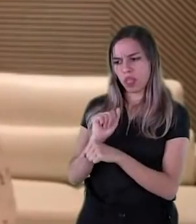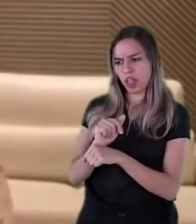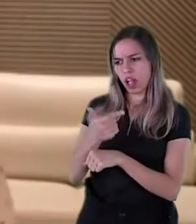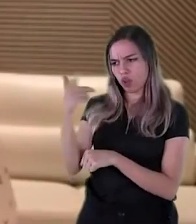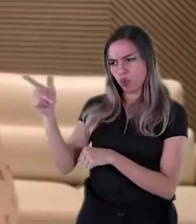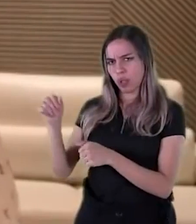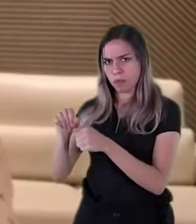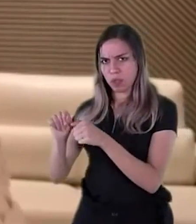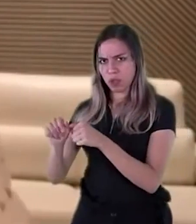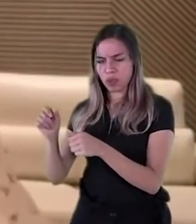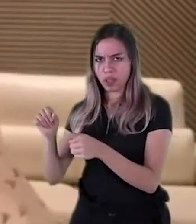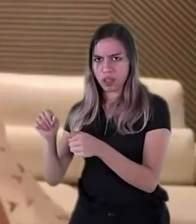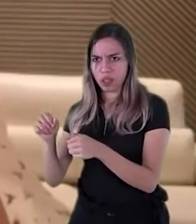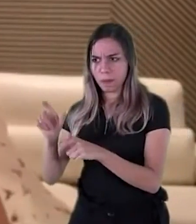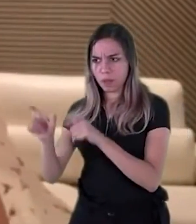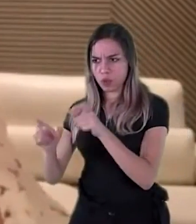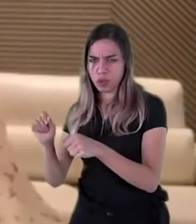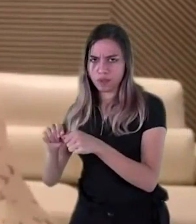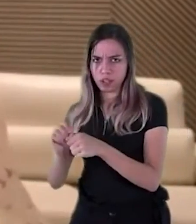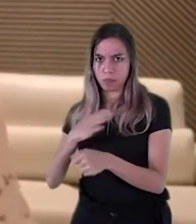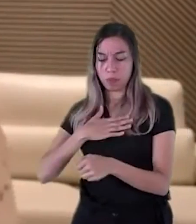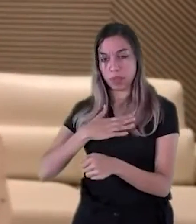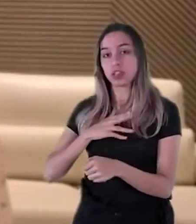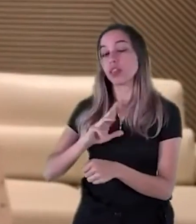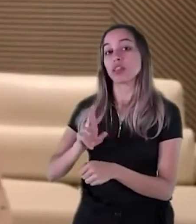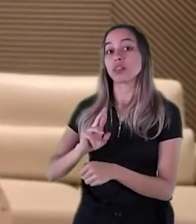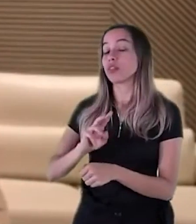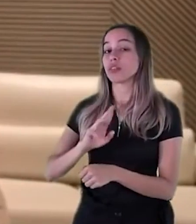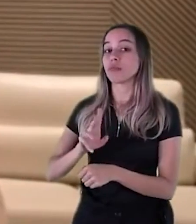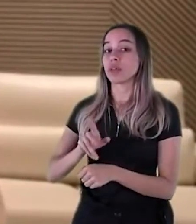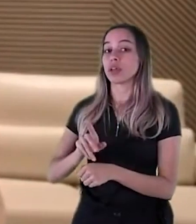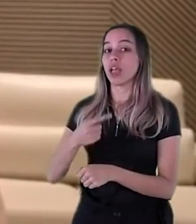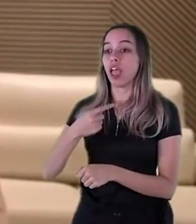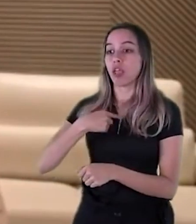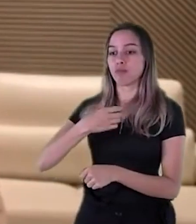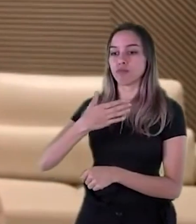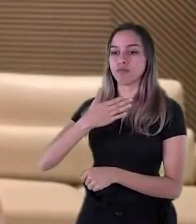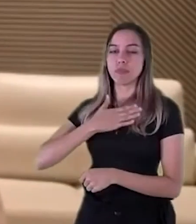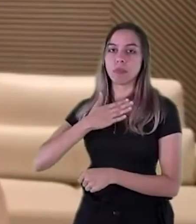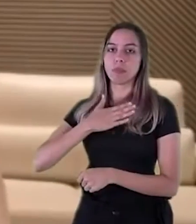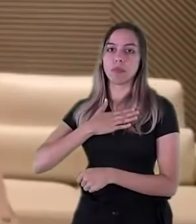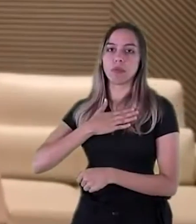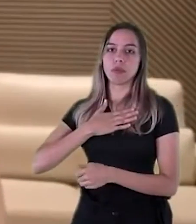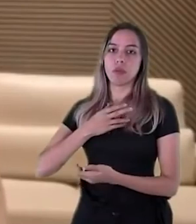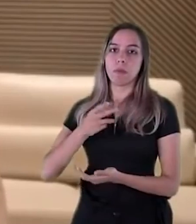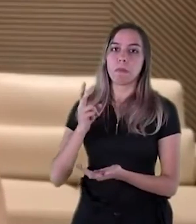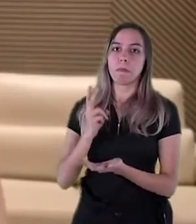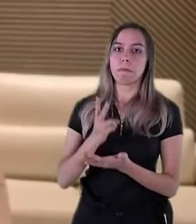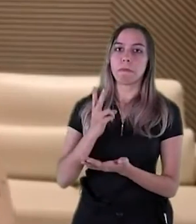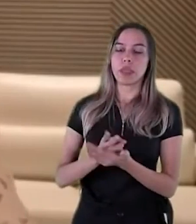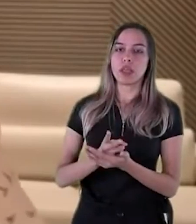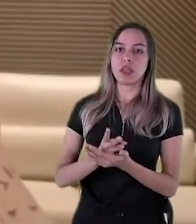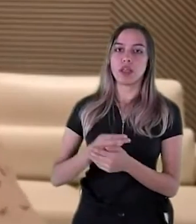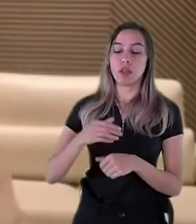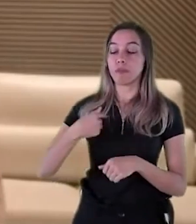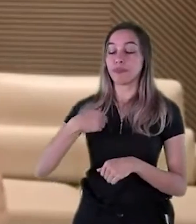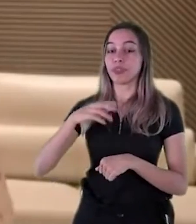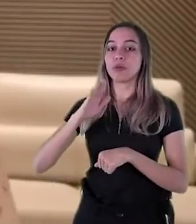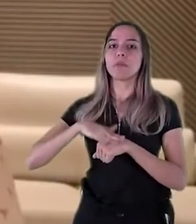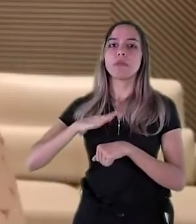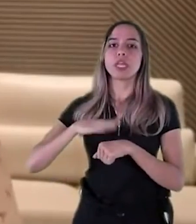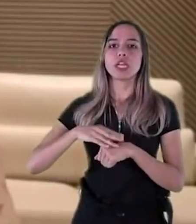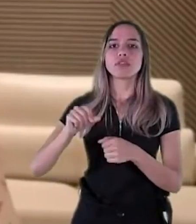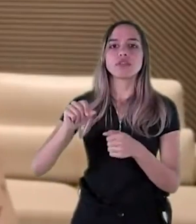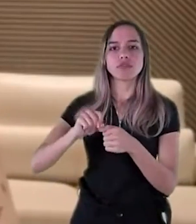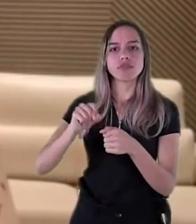parte. Então, acho que hoje nós estamos muito entristecidos como nação, porque nós percebemos que aqueles que